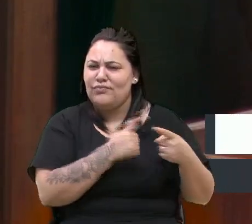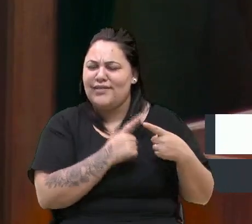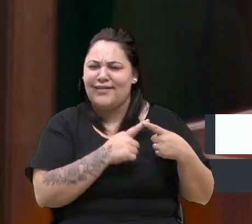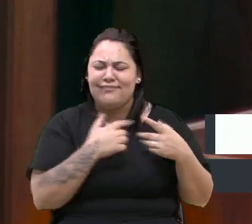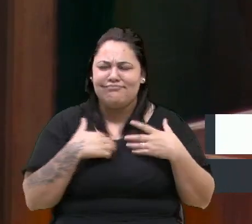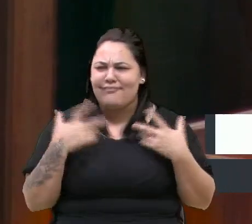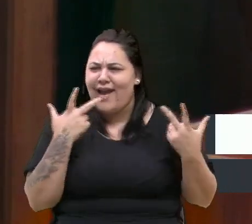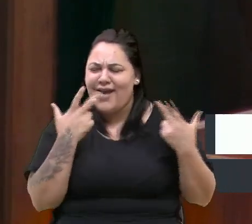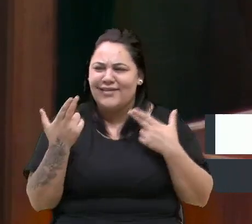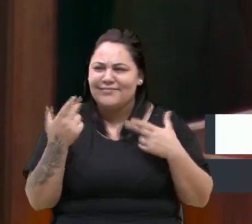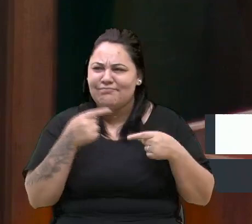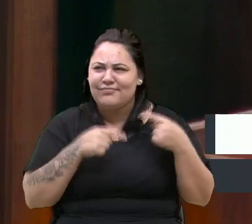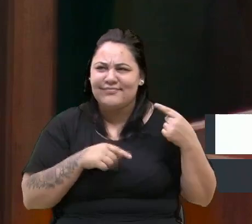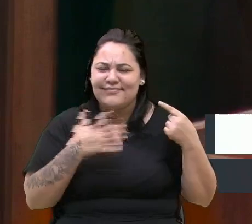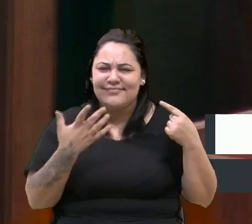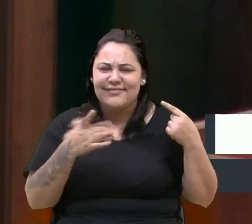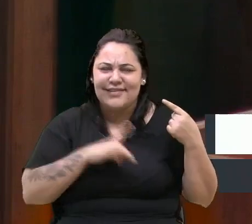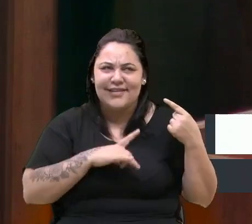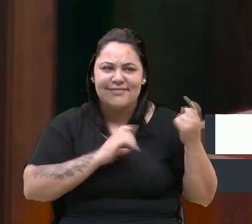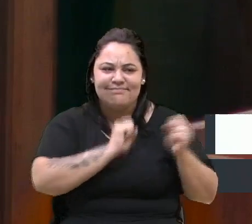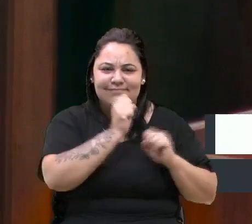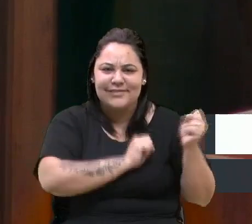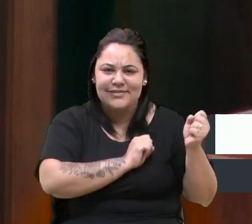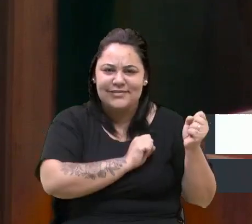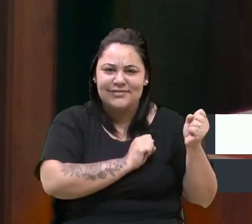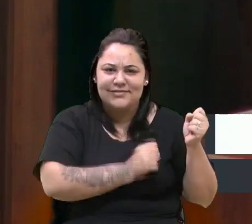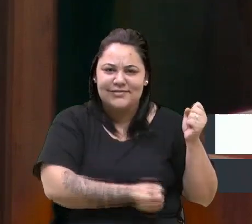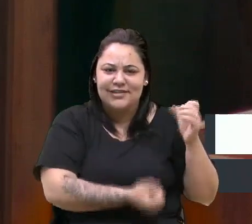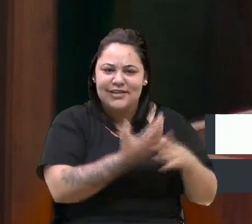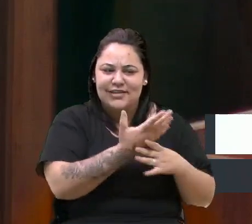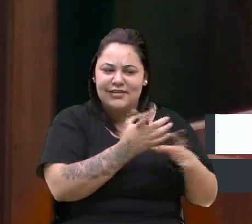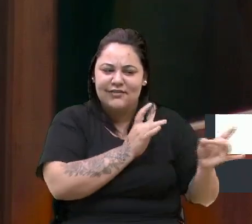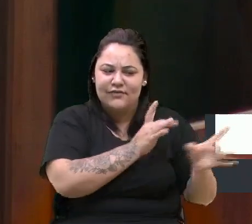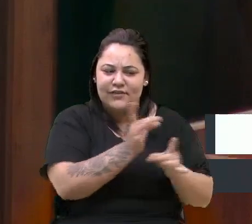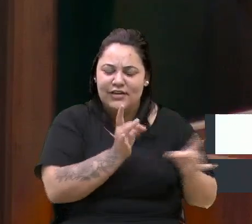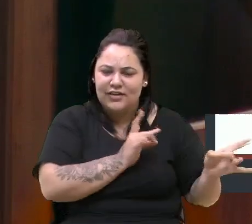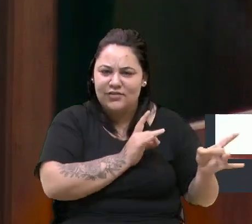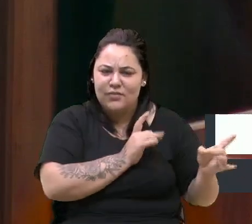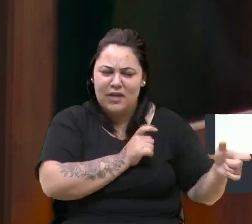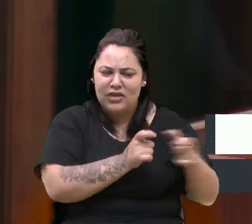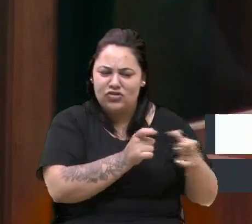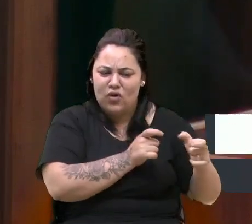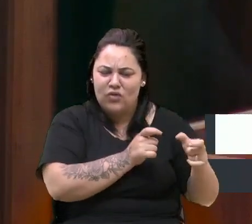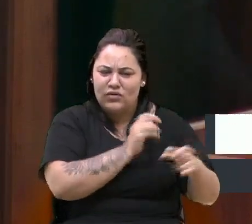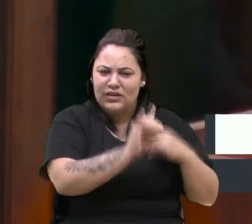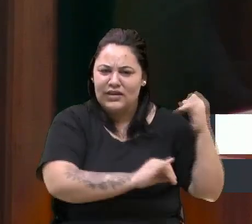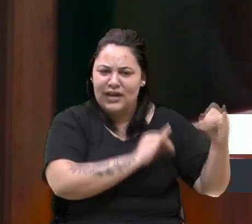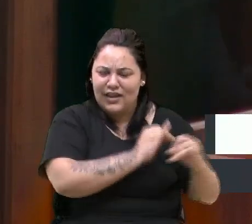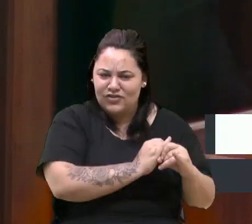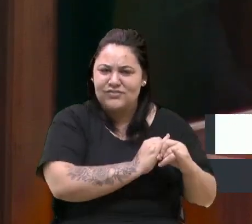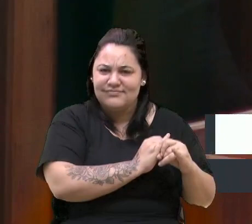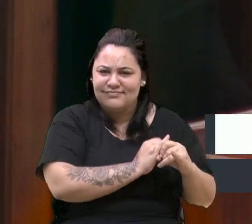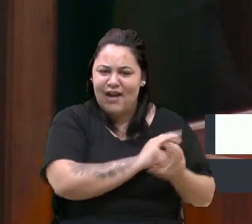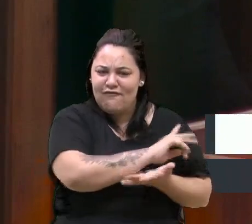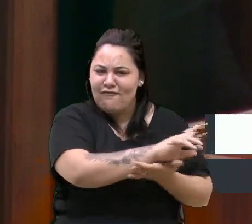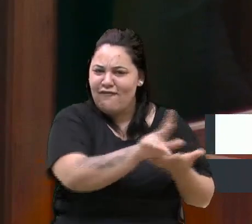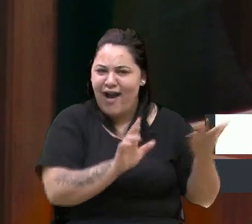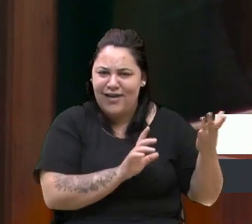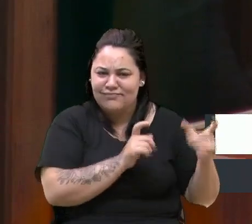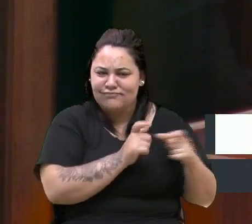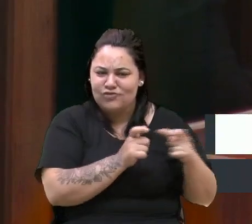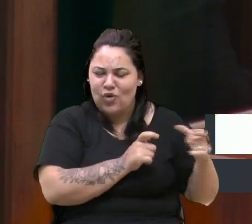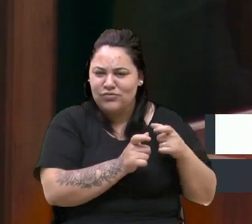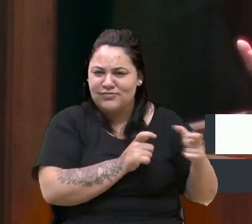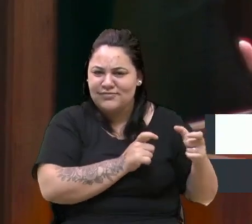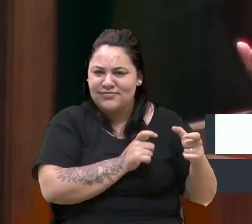tenha empresa produzindo e vendendo para o Minecraft, para o Roblox, para o Zepeto, e